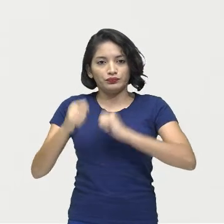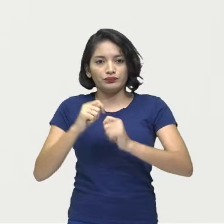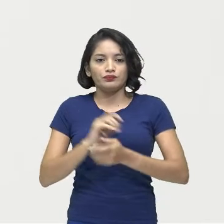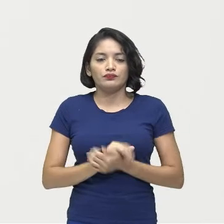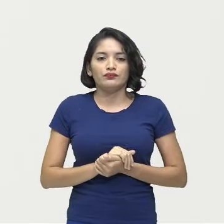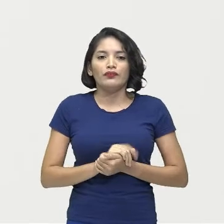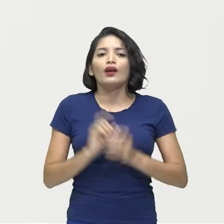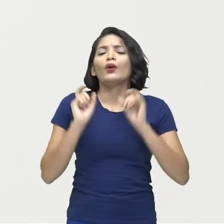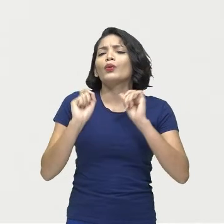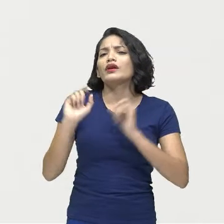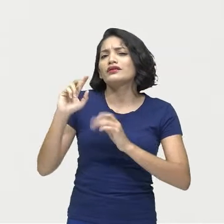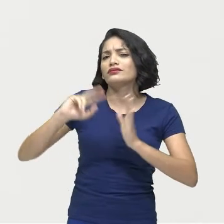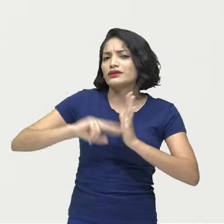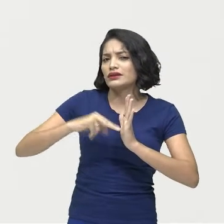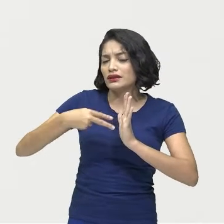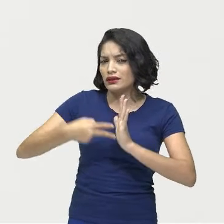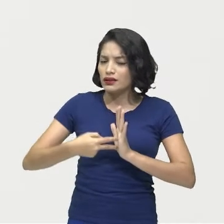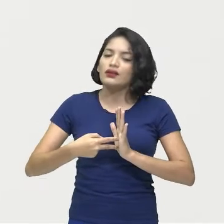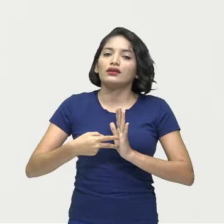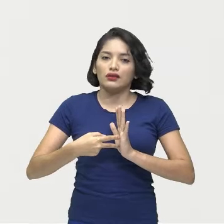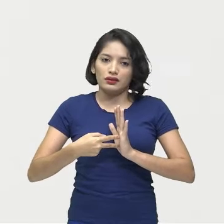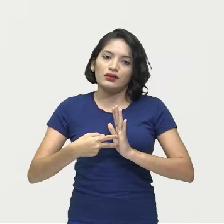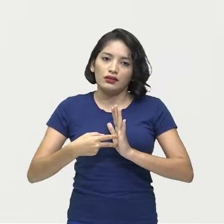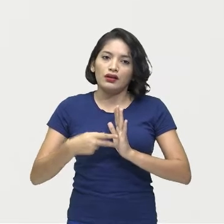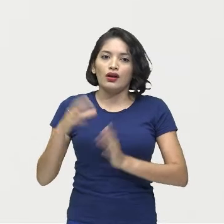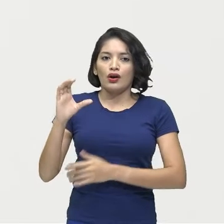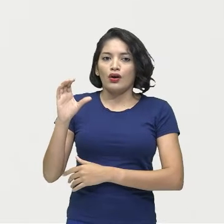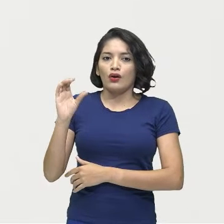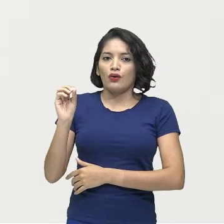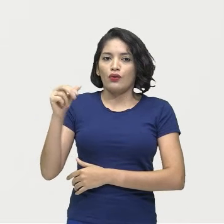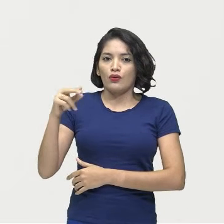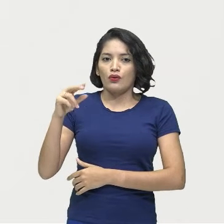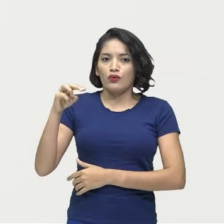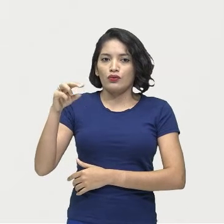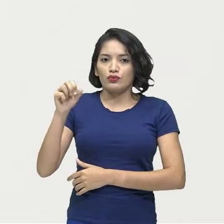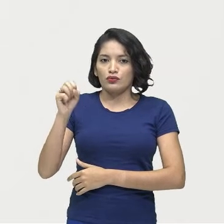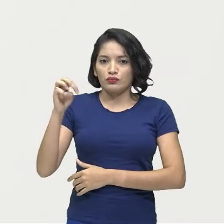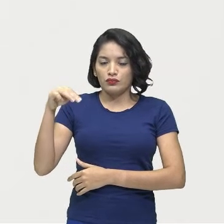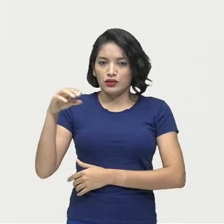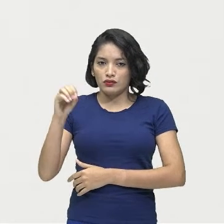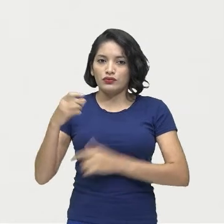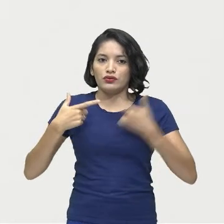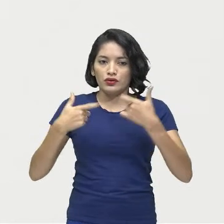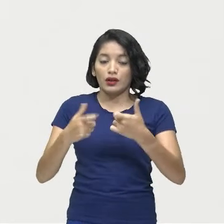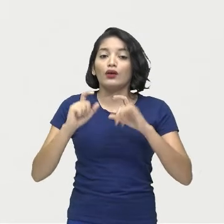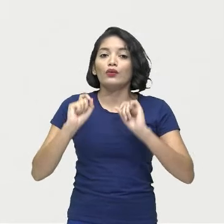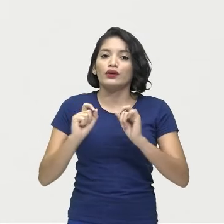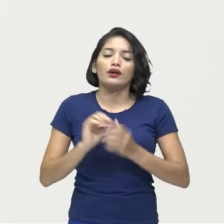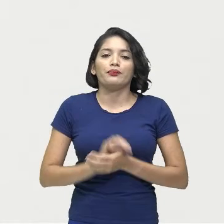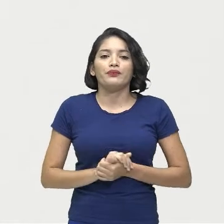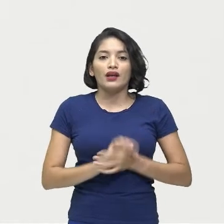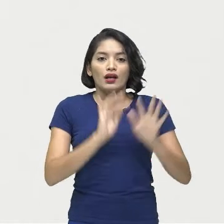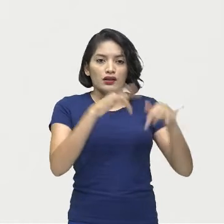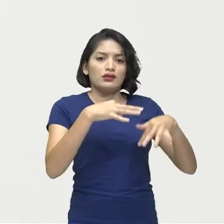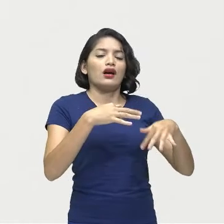que seria aí o comunismo de guerra? Seria o fim da propriedade privada,